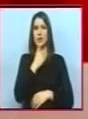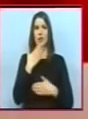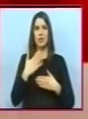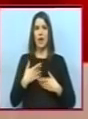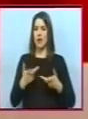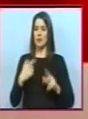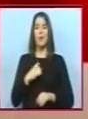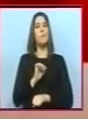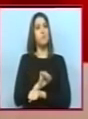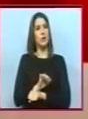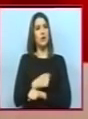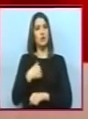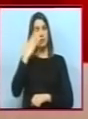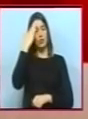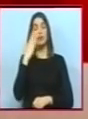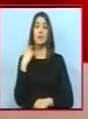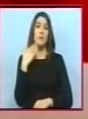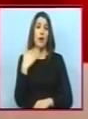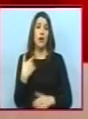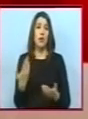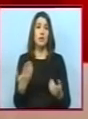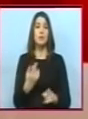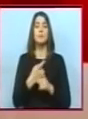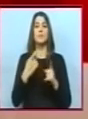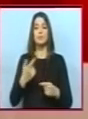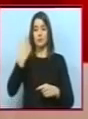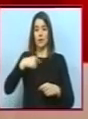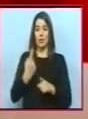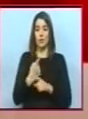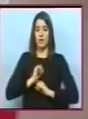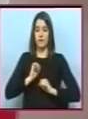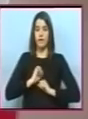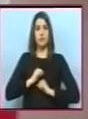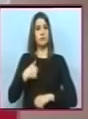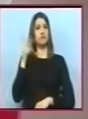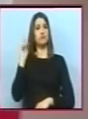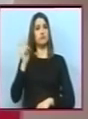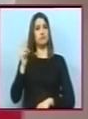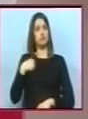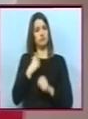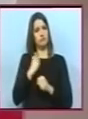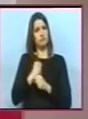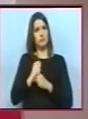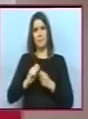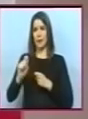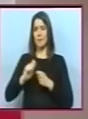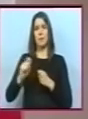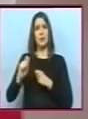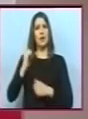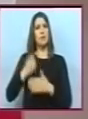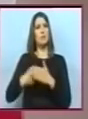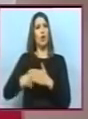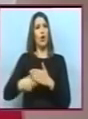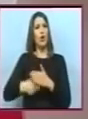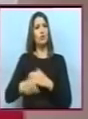e eu acho que mal. Porque, no fundo, é o património da pessoa, é o património que a pessoa durante anos e anos pagou impostos, é o património